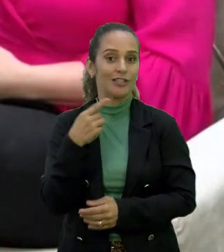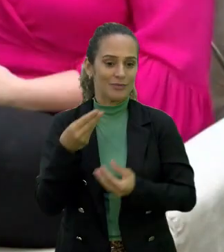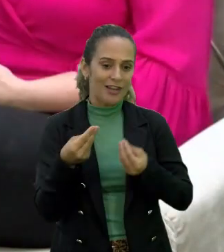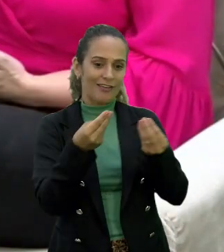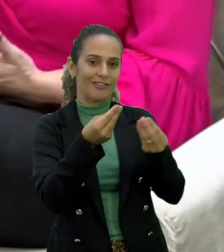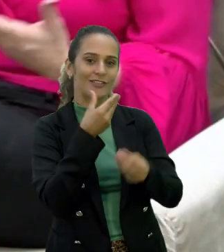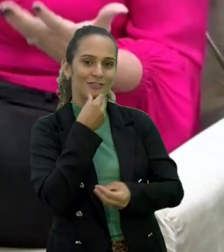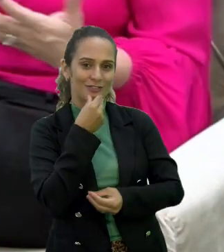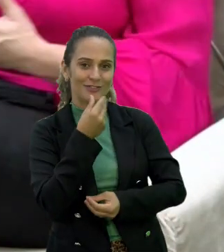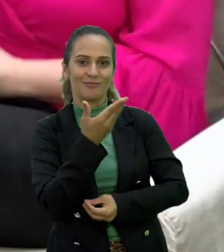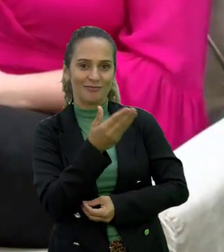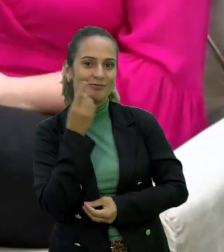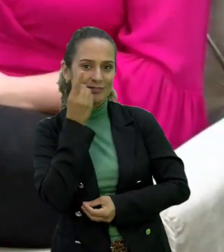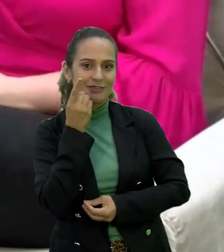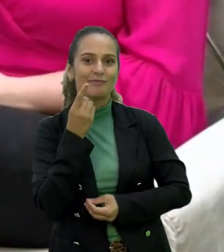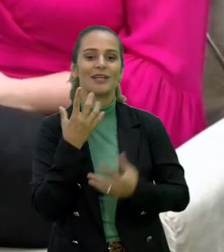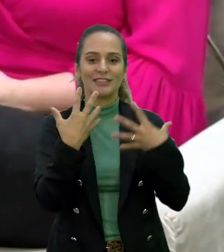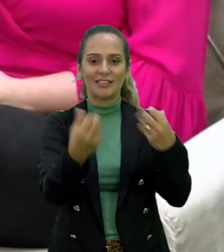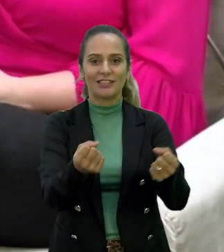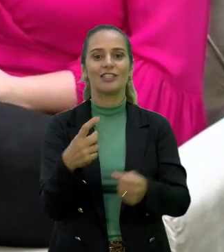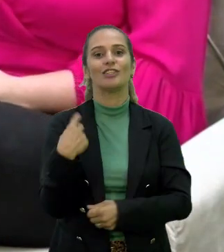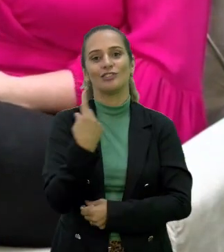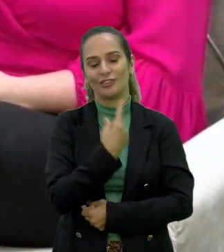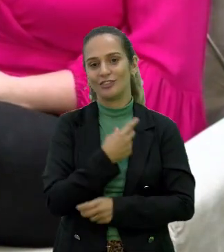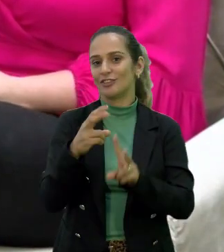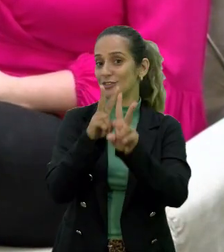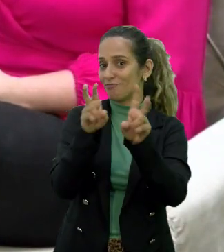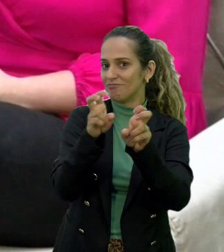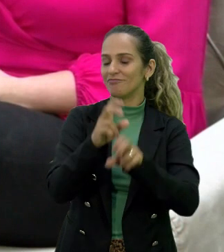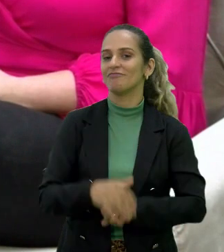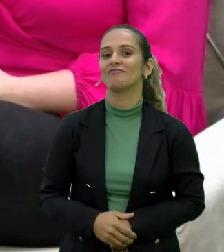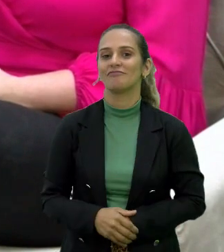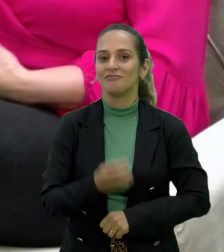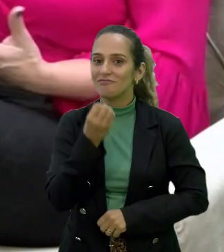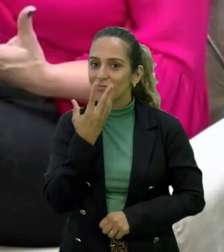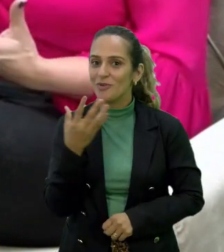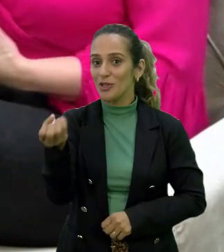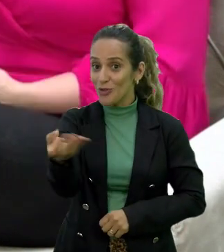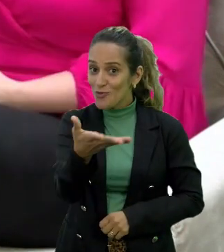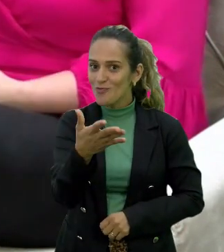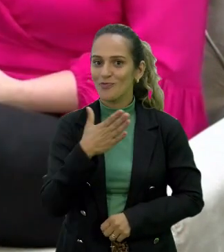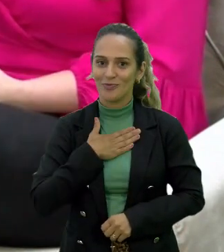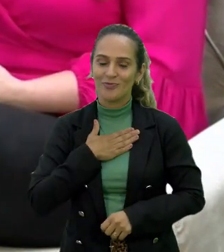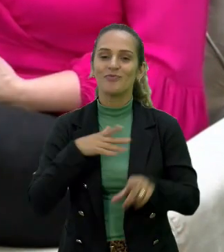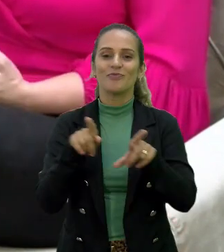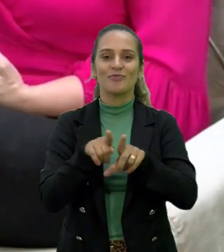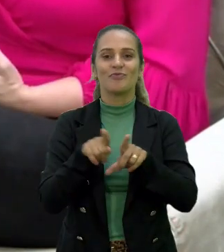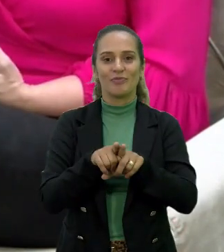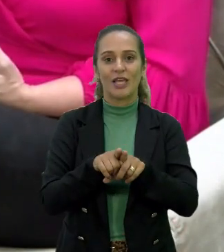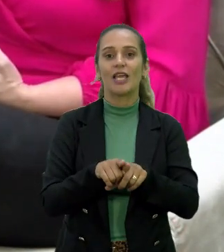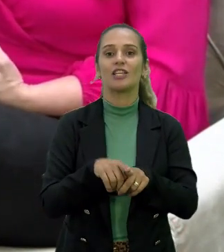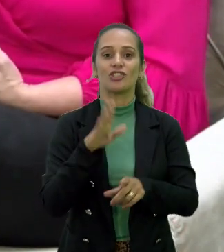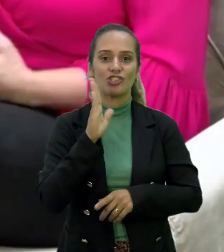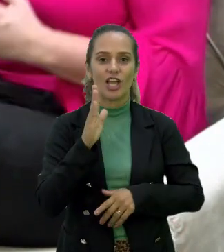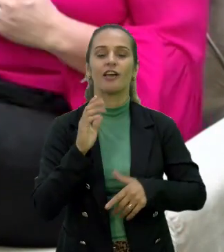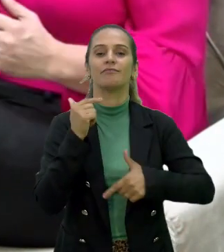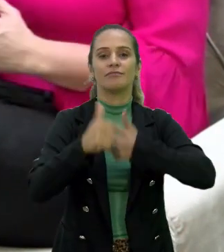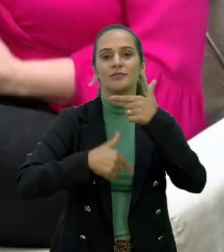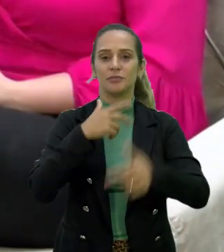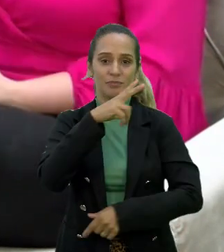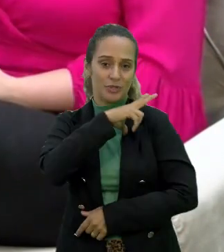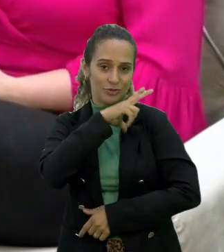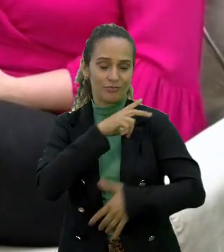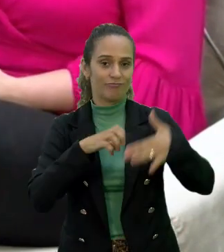levar até os nossos colegas para abraçar nossas causas Então tá sendo muito bom é muito novo para mim eu sou da iniciativa privada